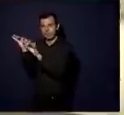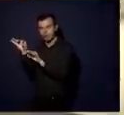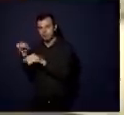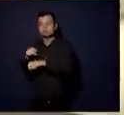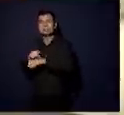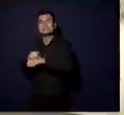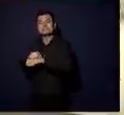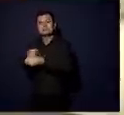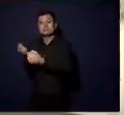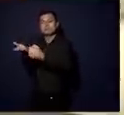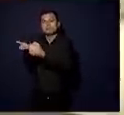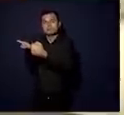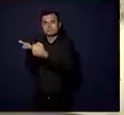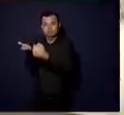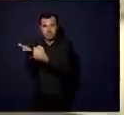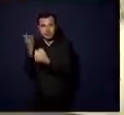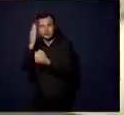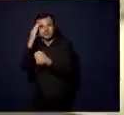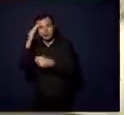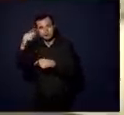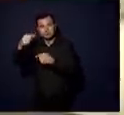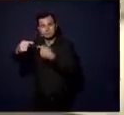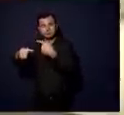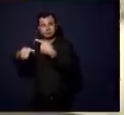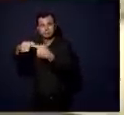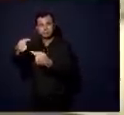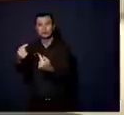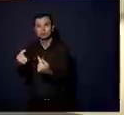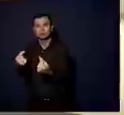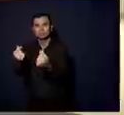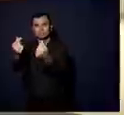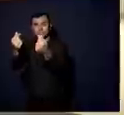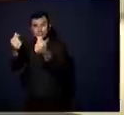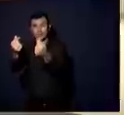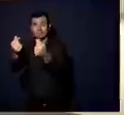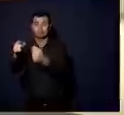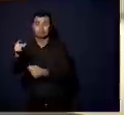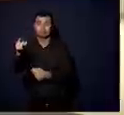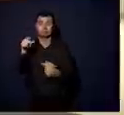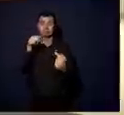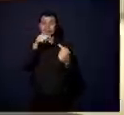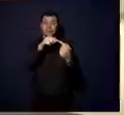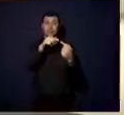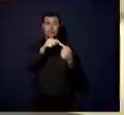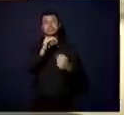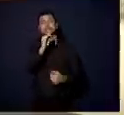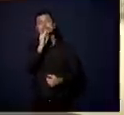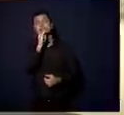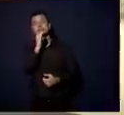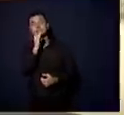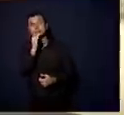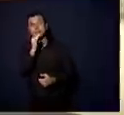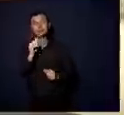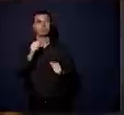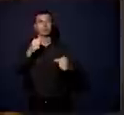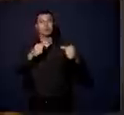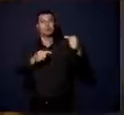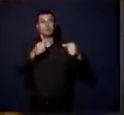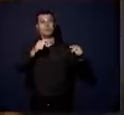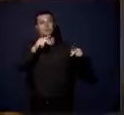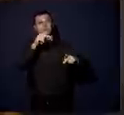Médio prazo mesmo no ciclo orçamentário exatamente essa né quando a gente tem por exemplo uma modificação de uma política